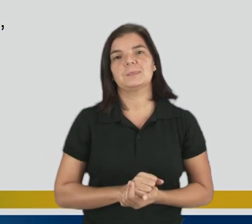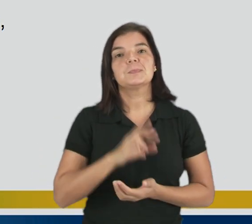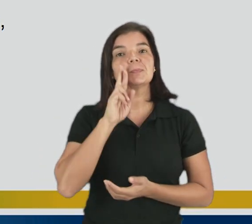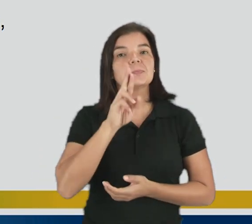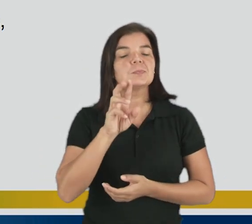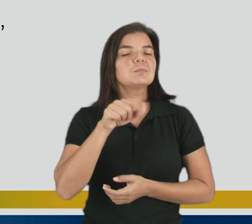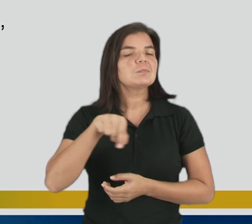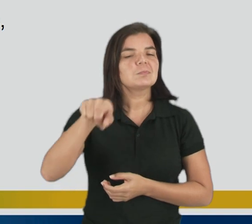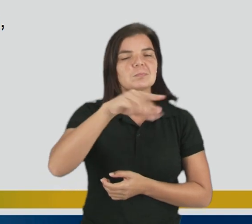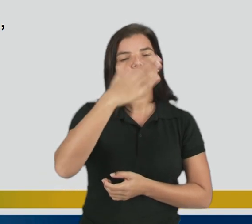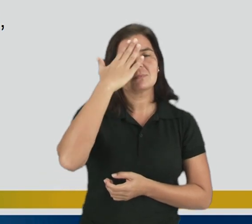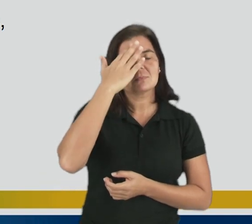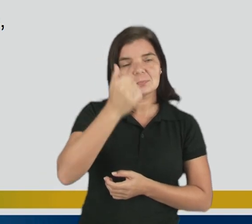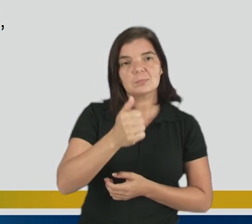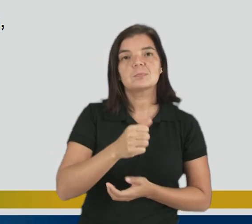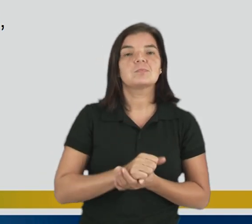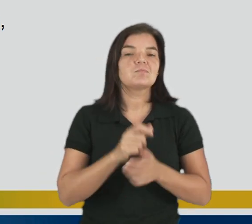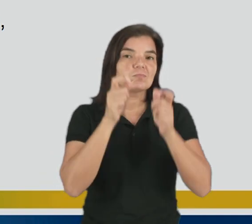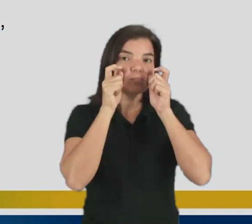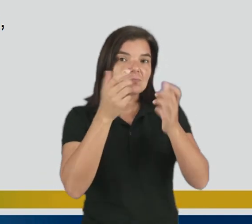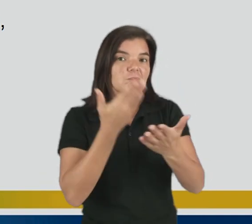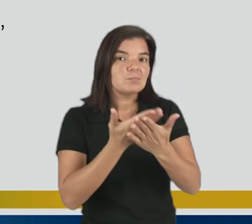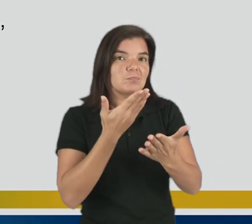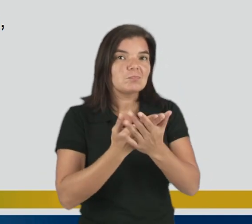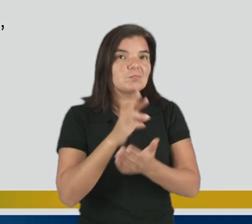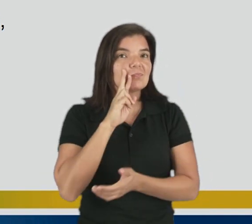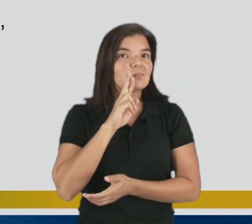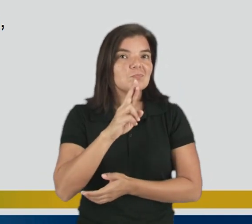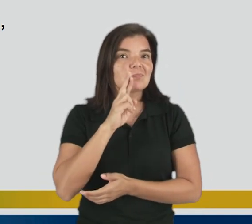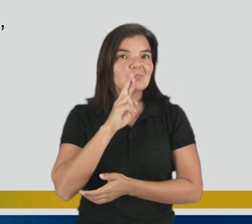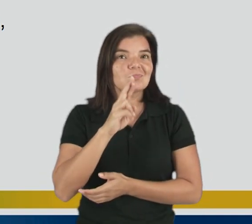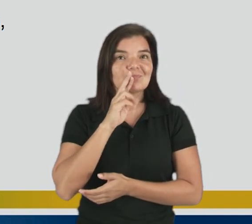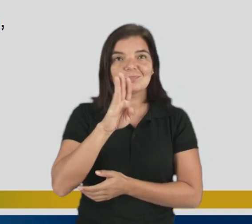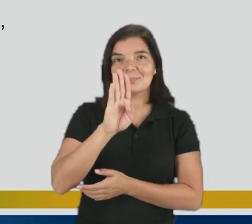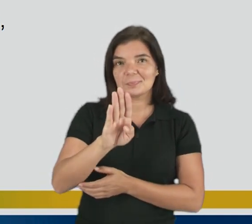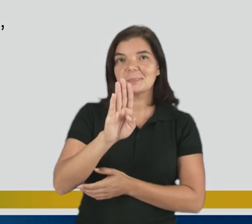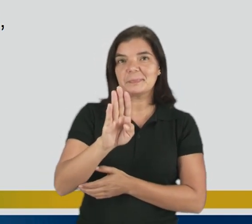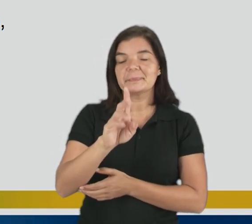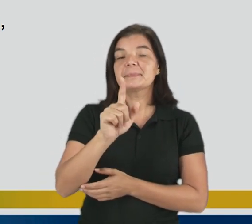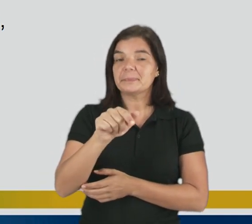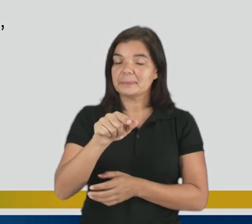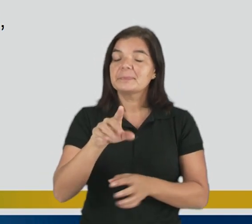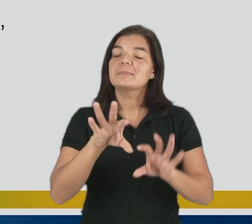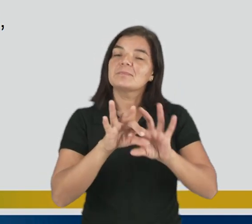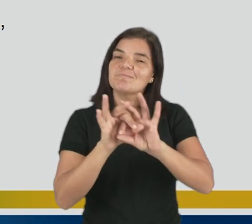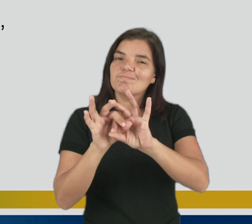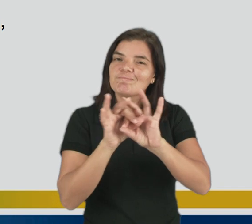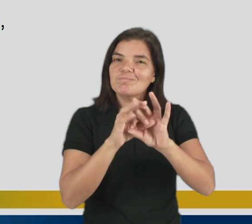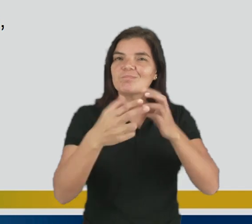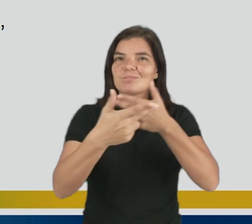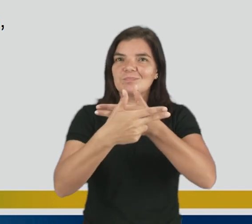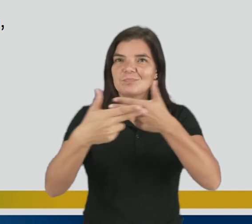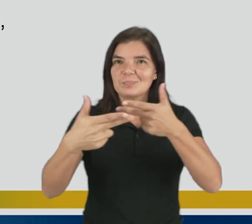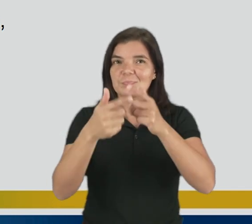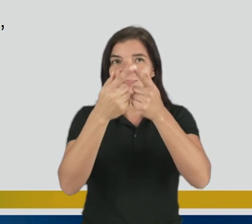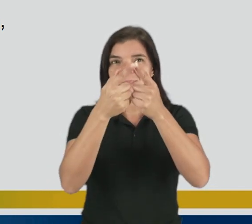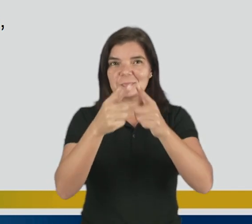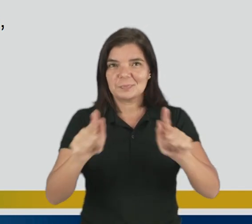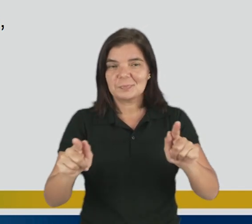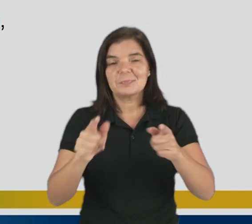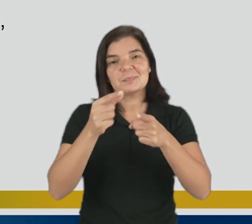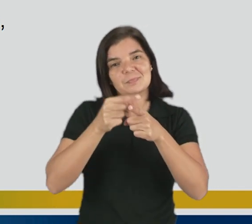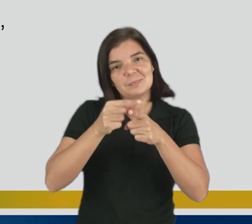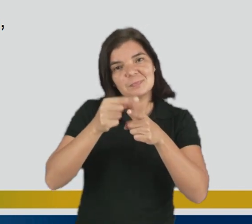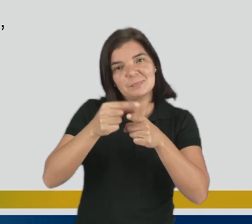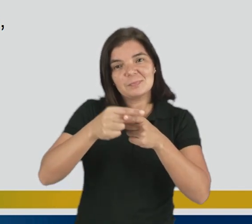texto. Eu tenho certeza que você estava ligadinho na aula e marcou a alternativa B. A coesão textual é o que faz a ligação entre os elementos